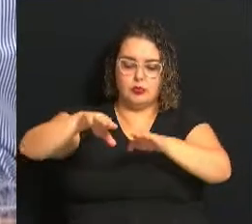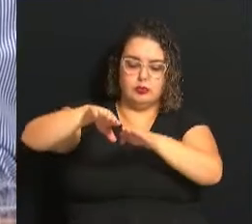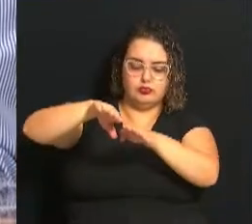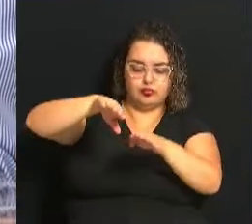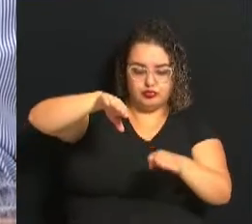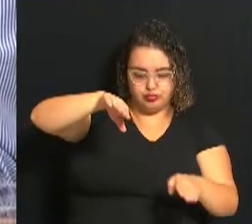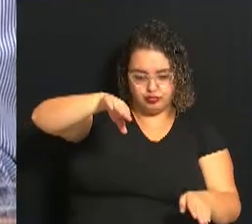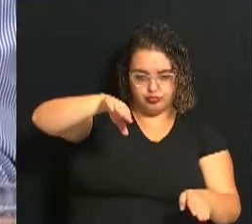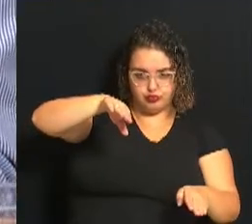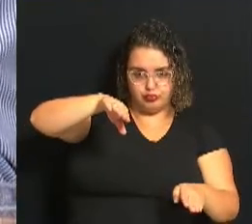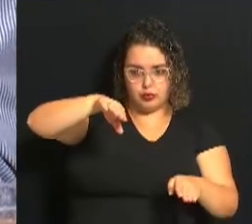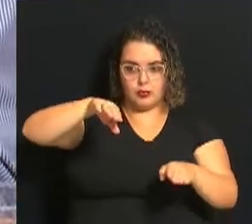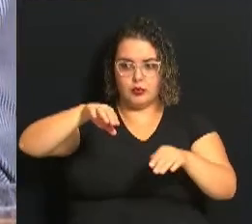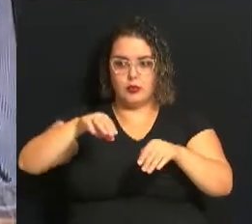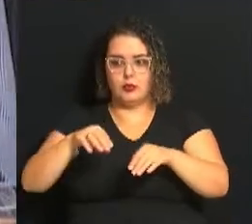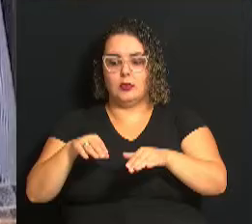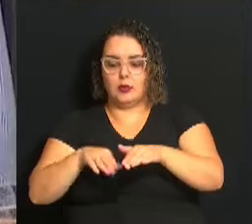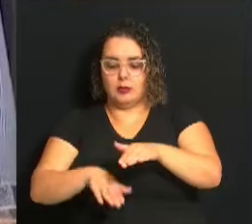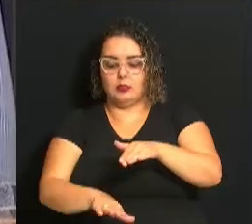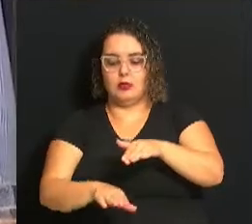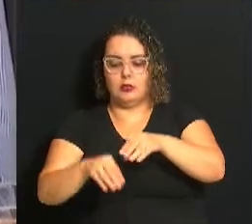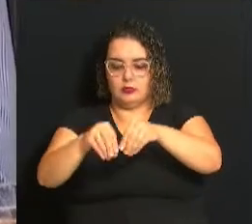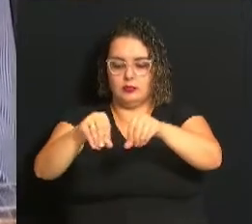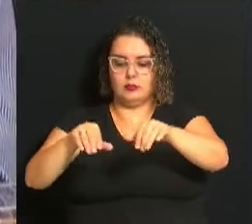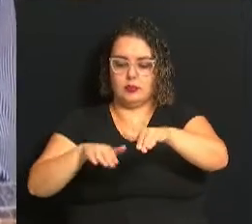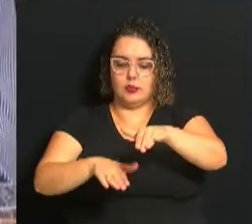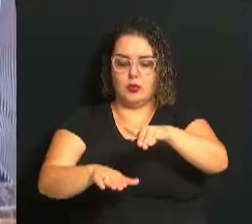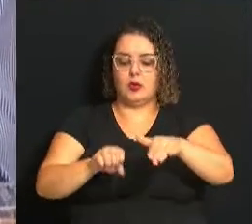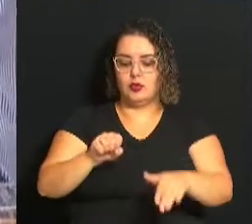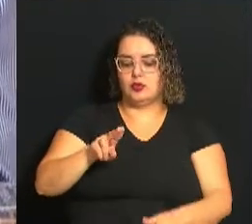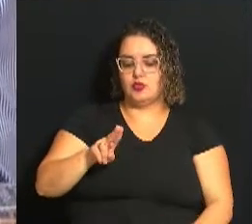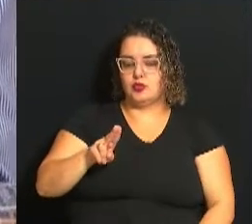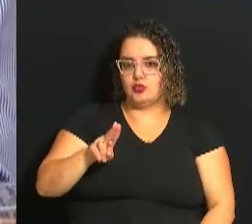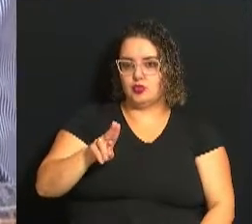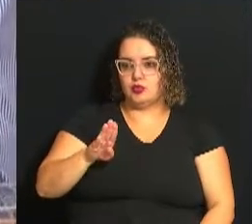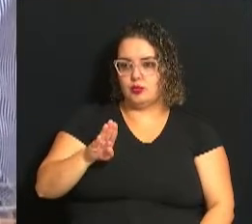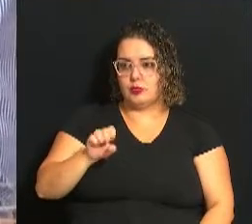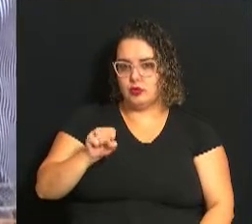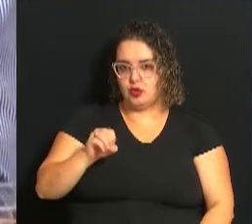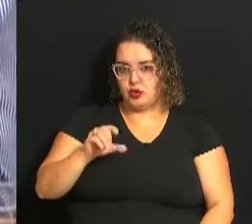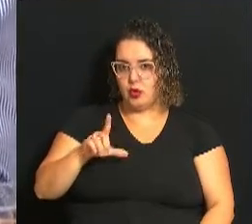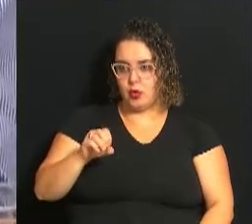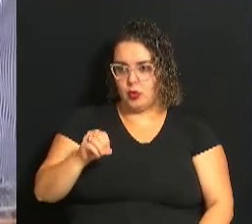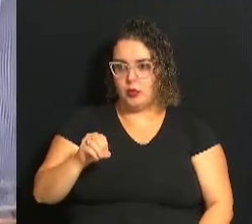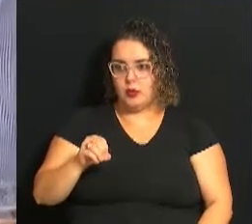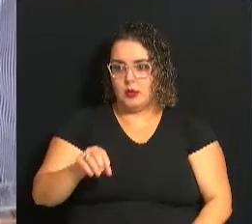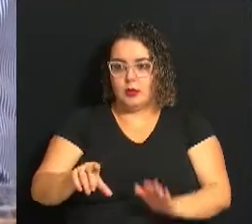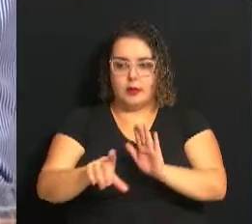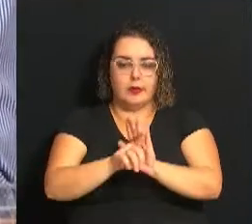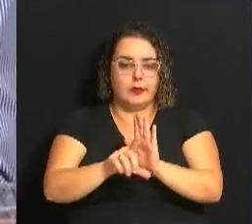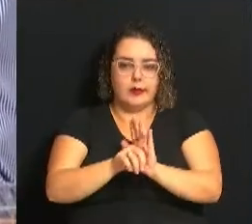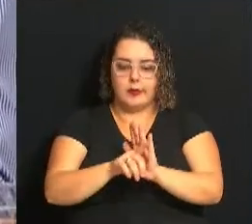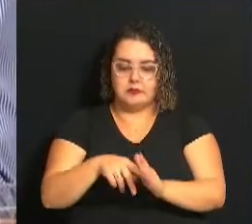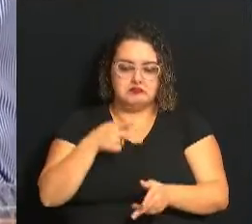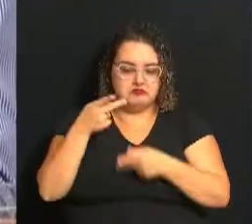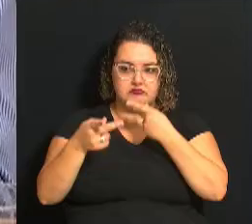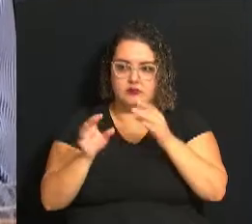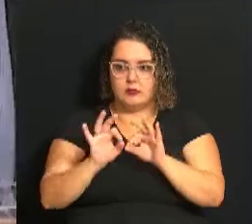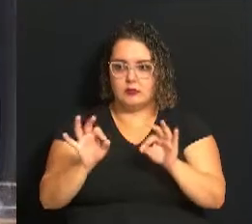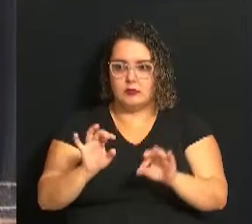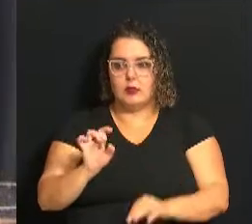e em relação ao subsolo, que é um dado novo que a lei é omissa. Então, era isso. Muito